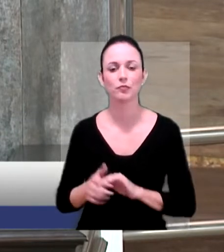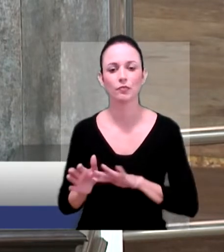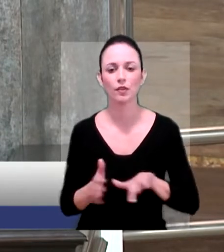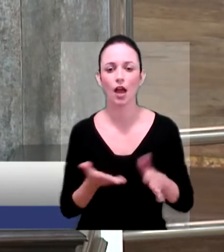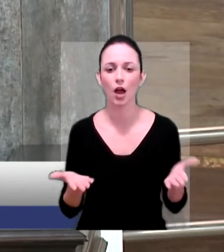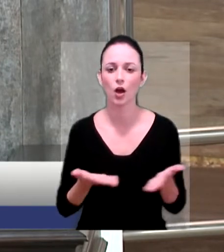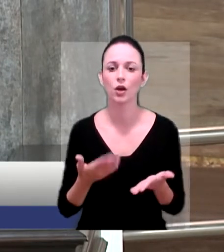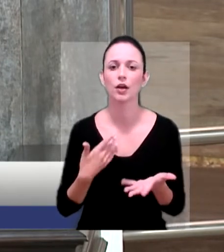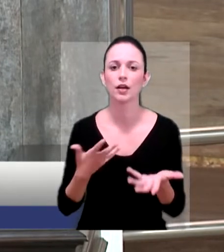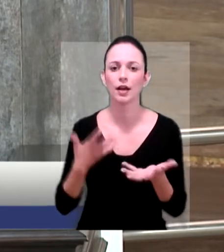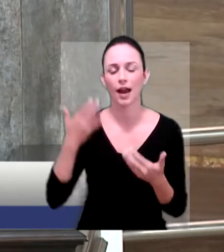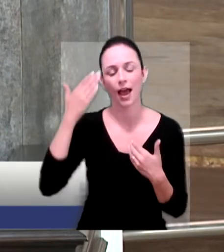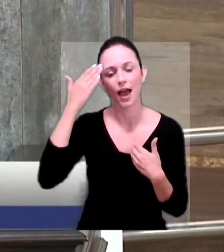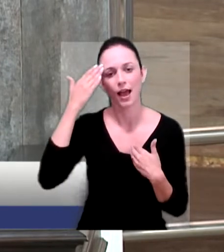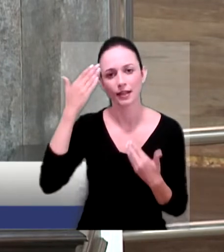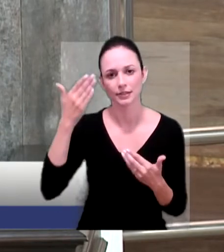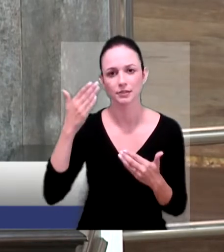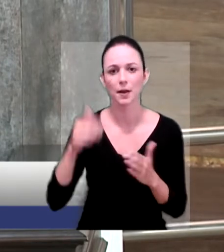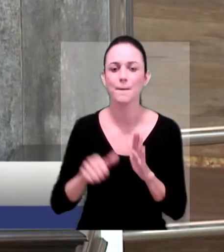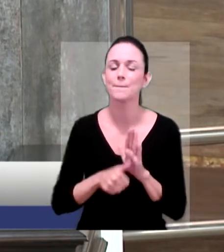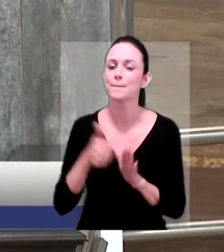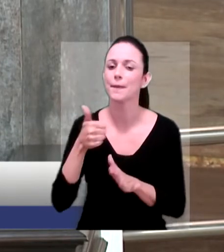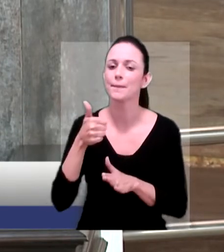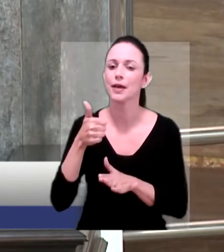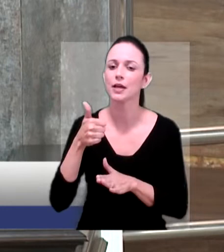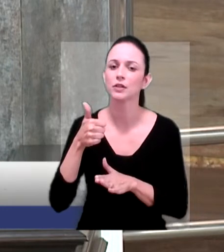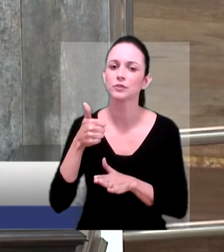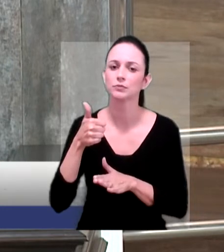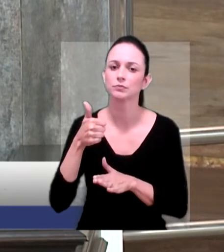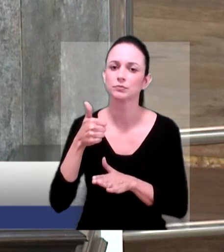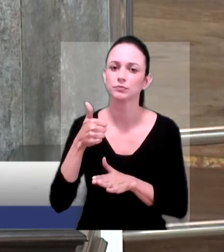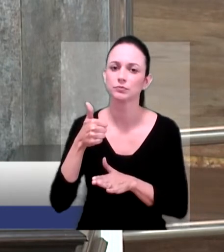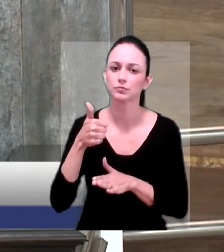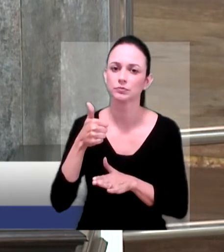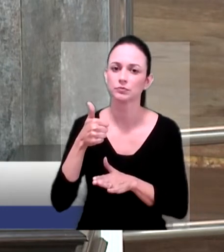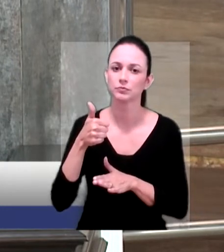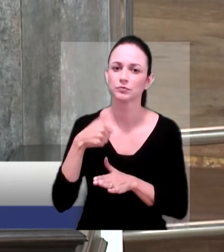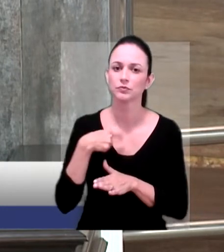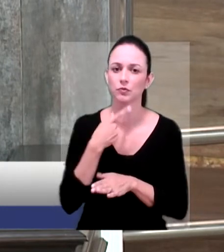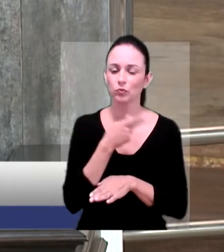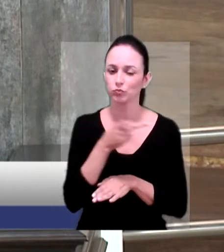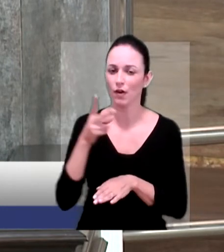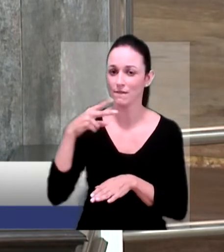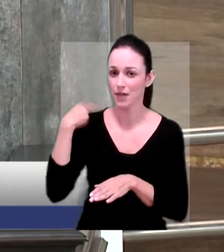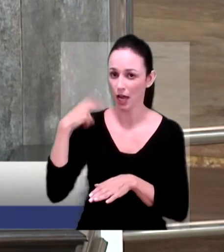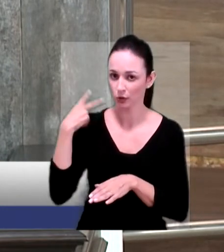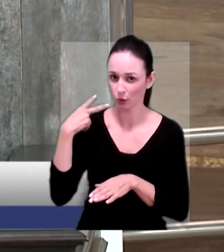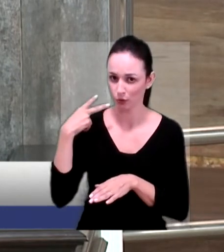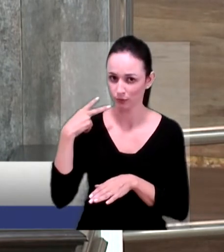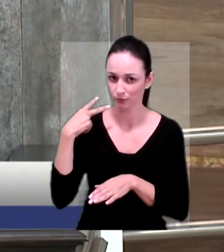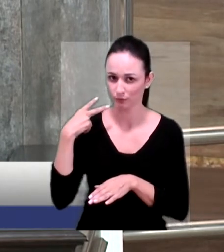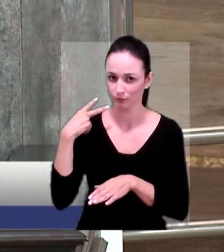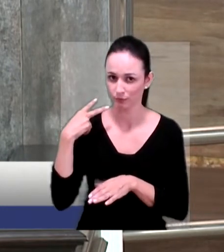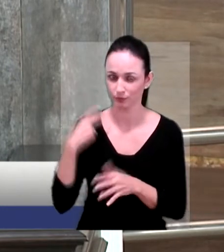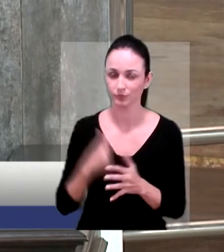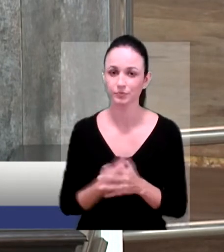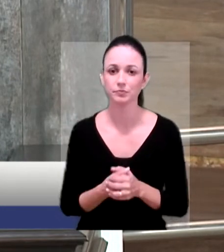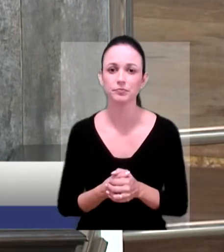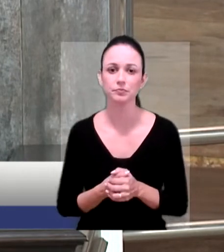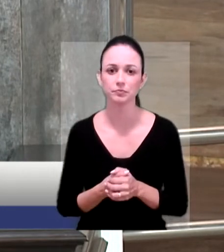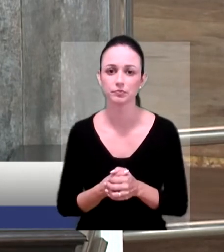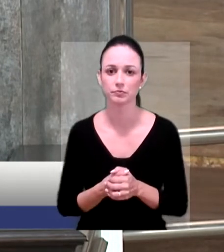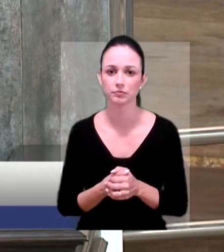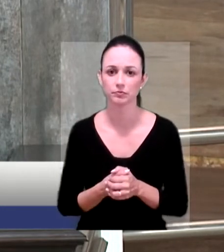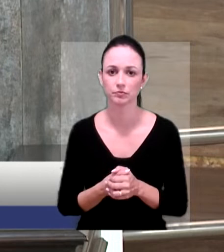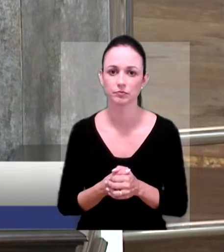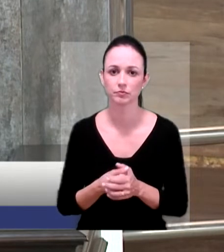agradecer. Em primeiro lugar, eu queria dizer uma coisa aos nobres vereadores. Eu tive uma data na Câmara Municipal de